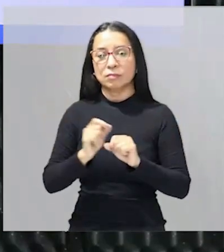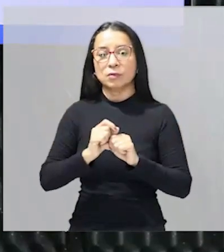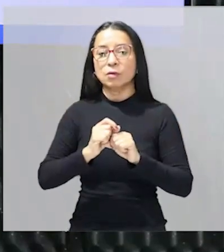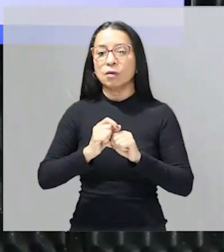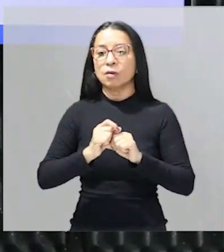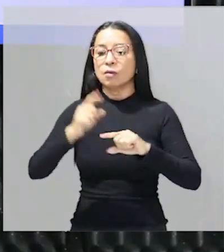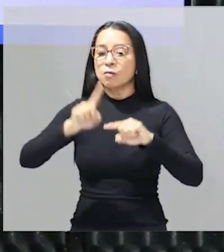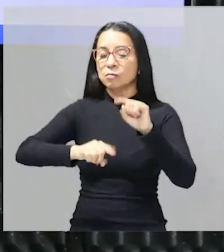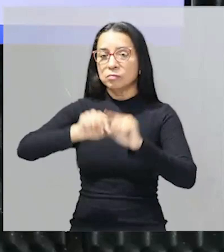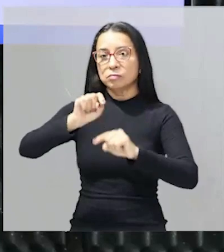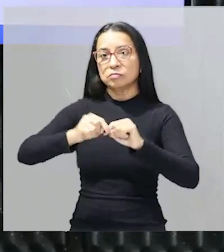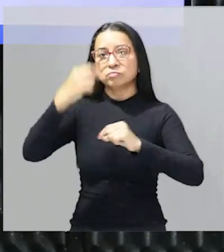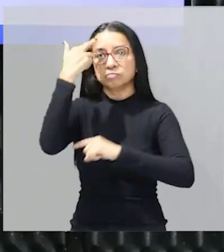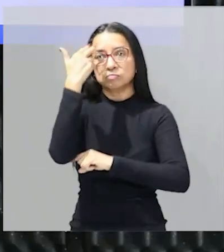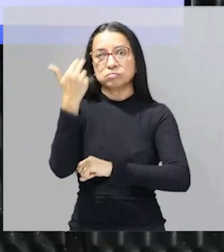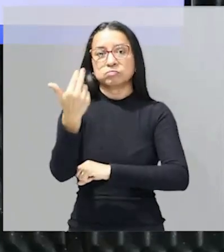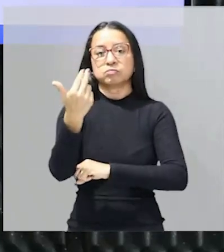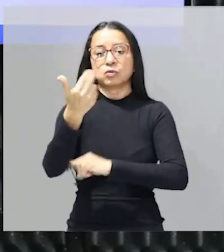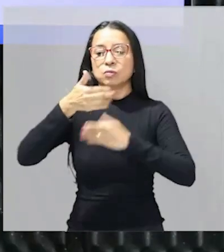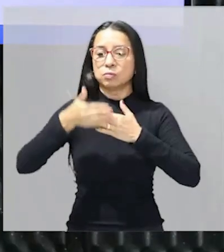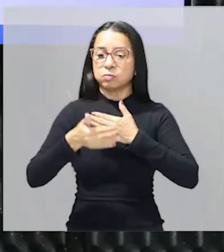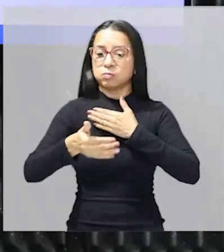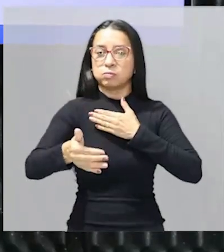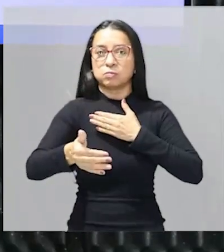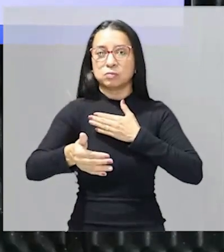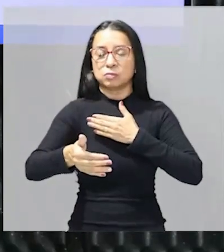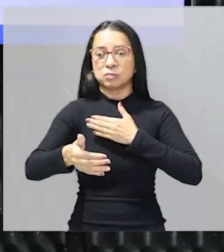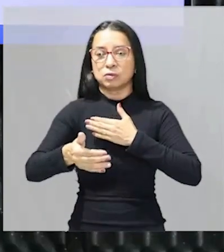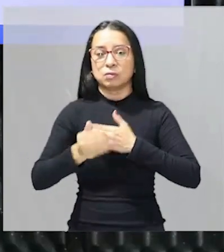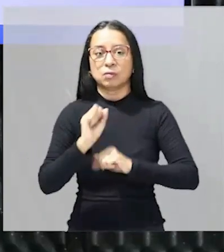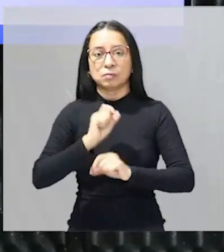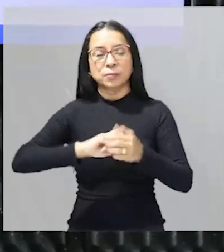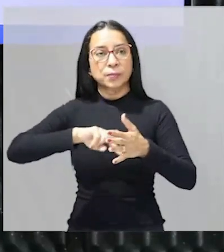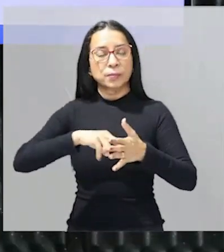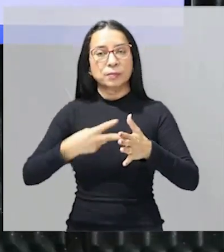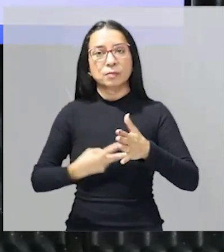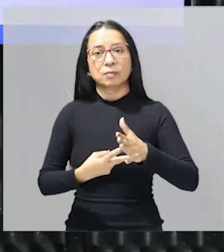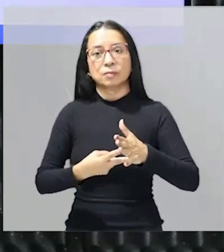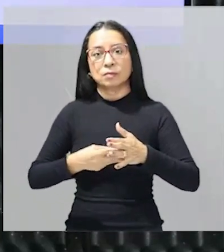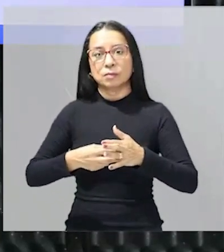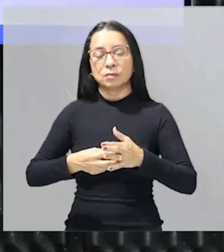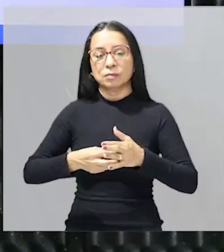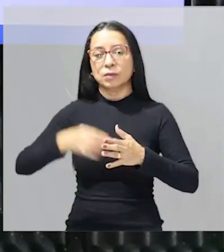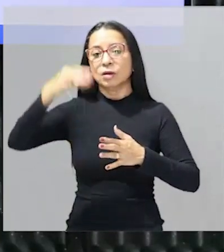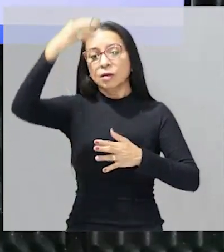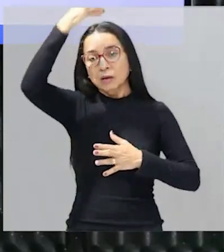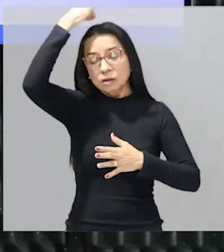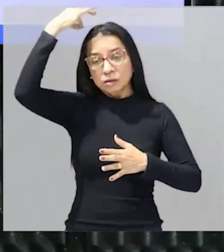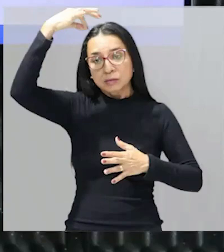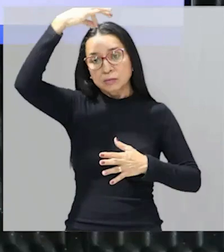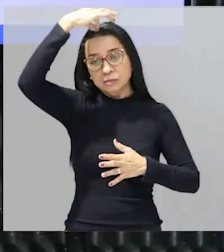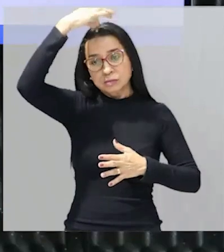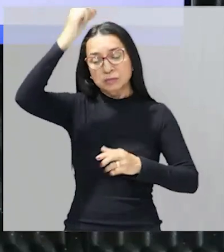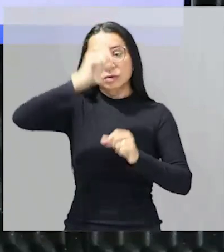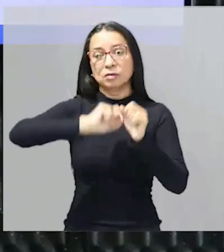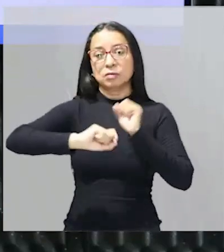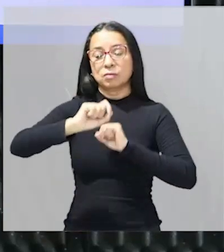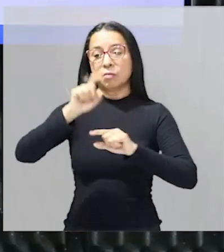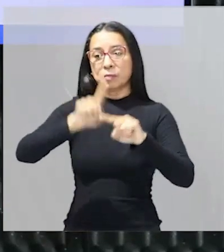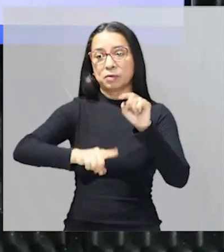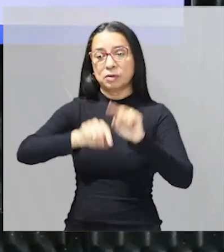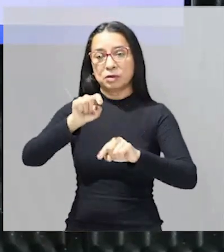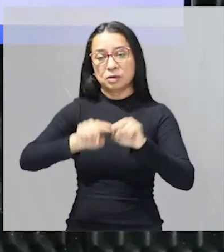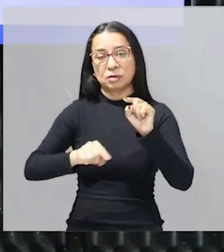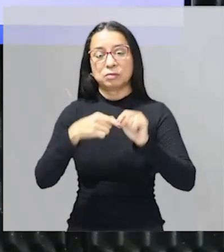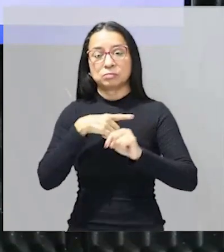histórico de longa duração. Um objeto cujo significado espiritual, material, porque é uma catedral, ele